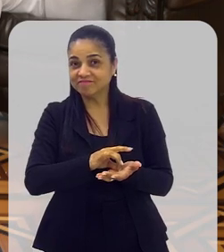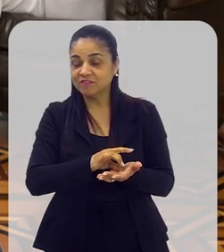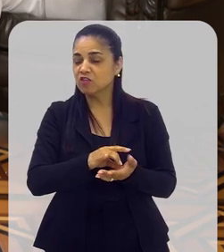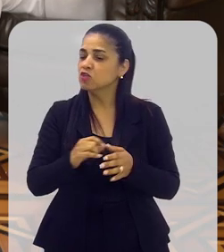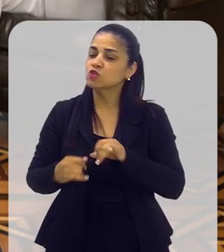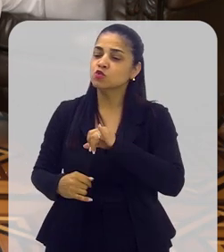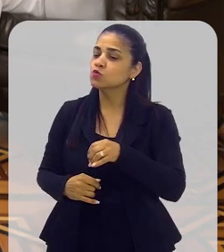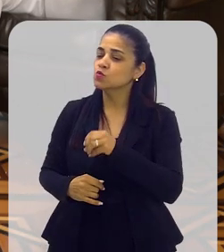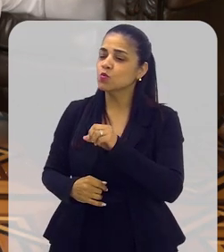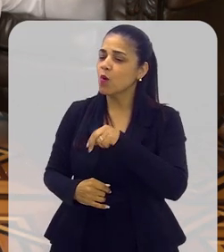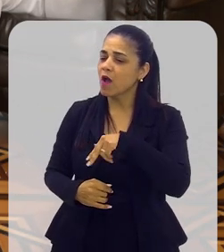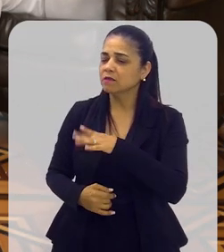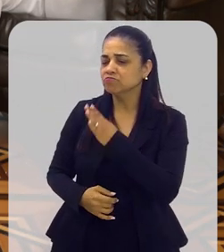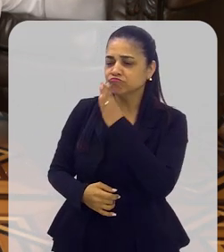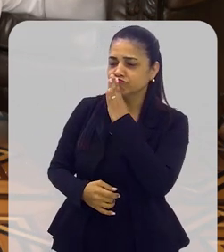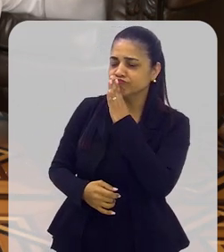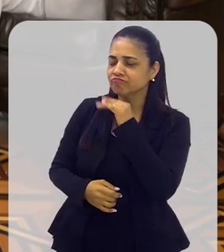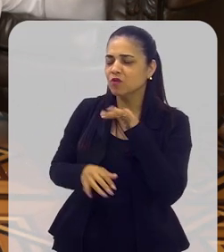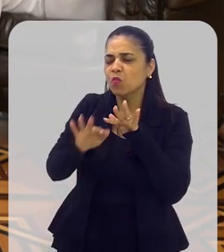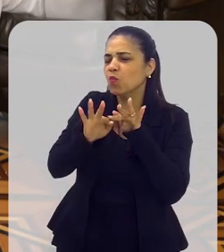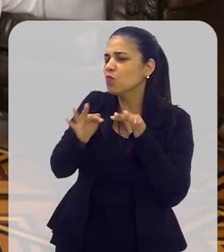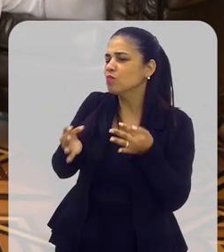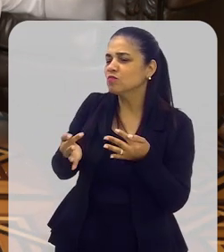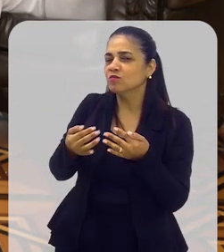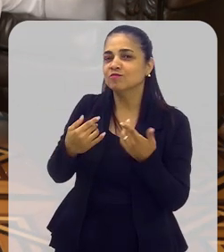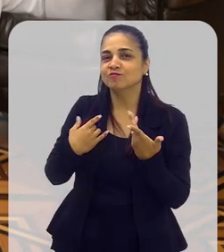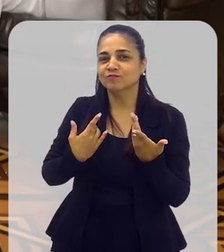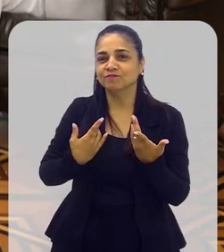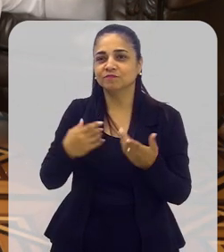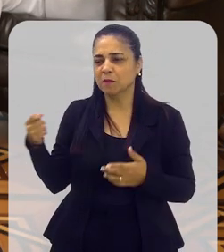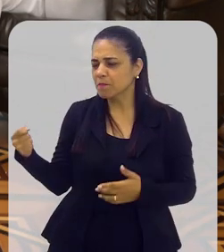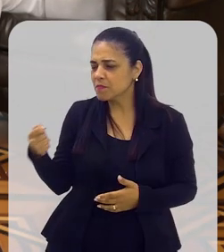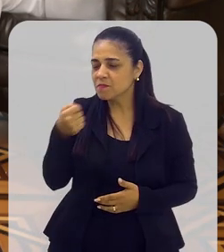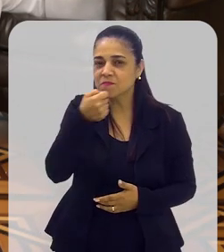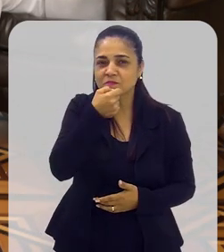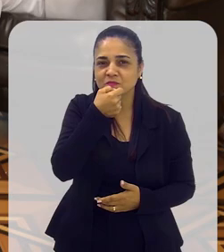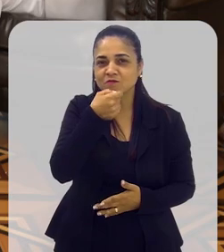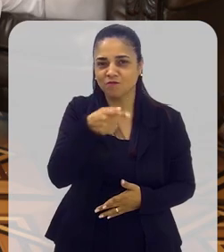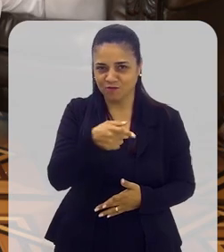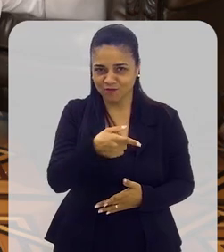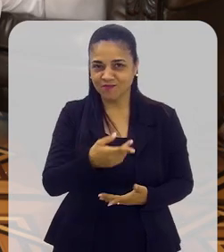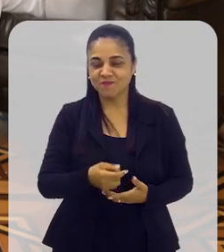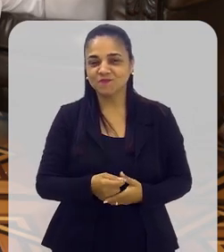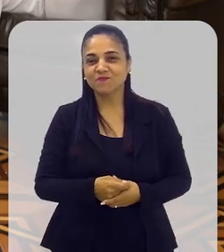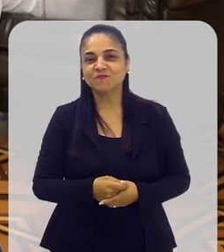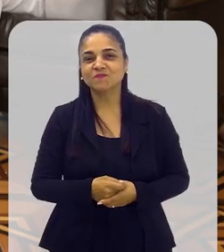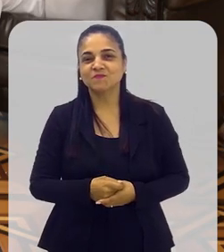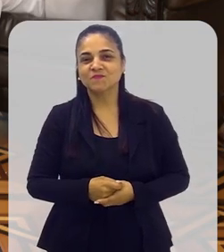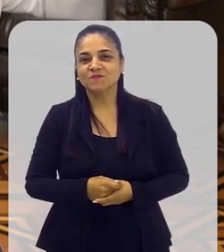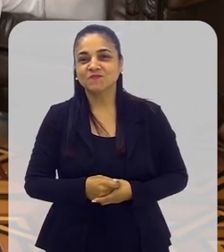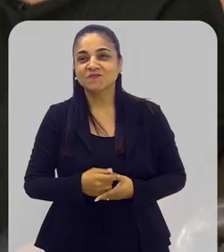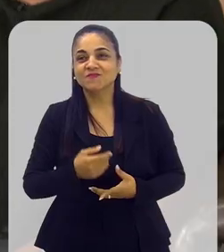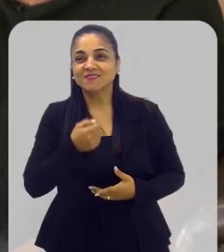Ô, Joana, mas por que tão quietinha, tão humilde no seu candinho? Pega pra mim, Jéssica, o microfone do lado aí. Isso, é.